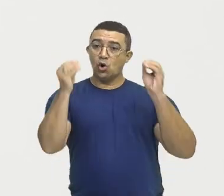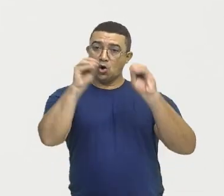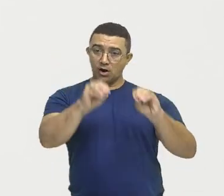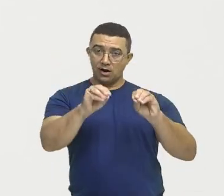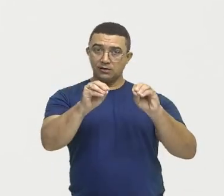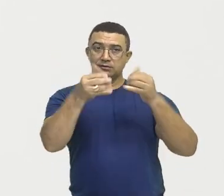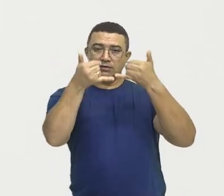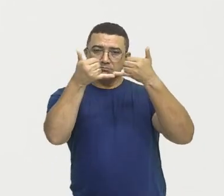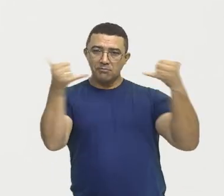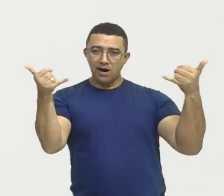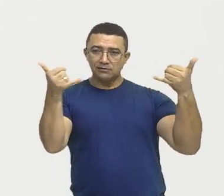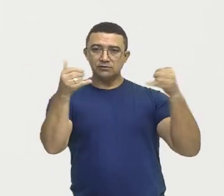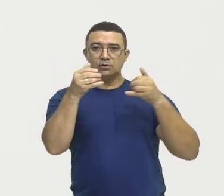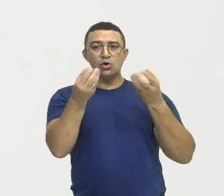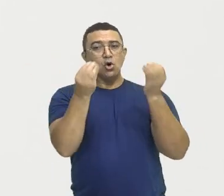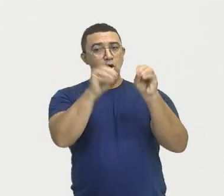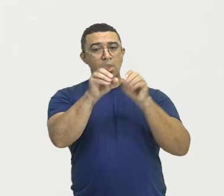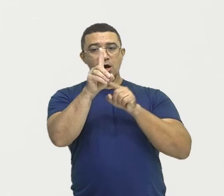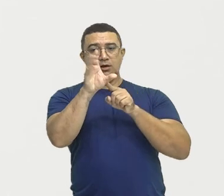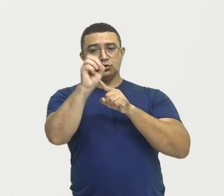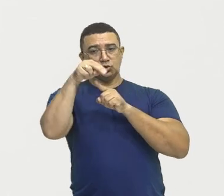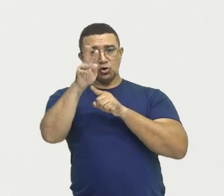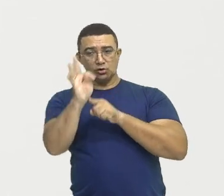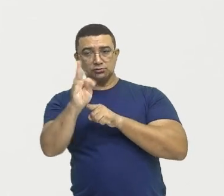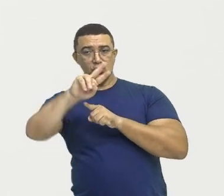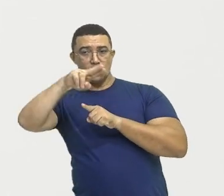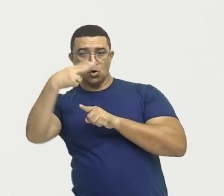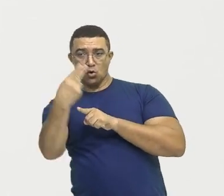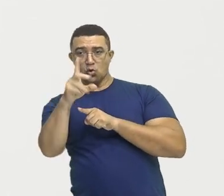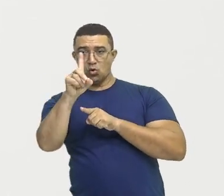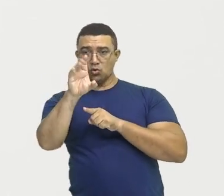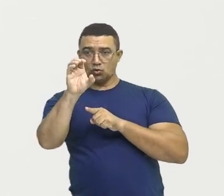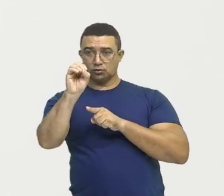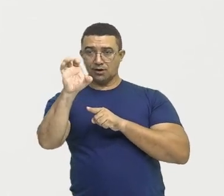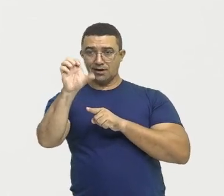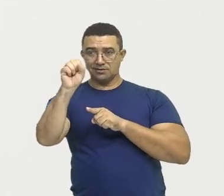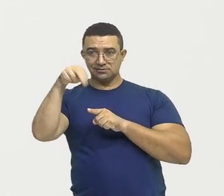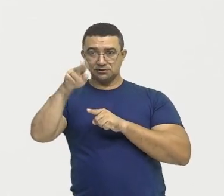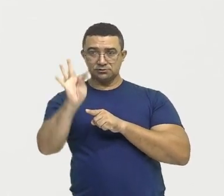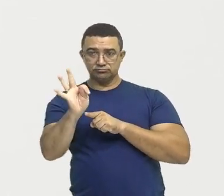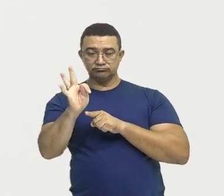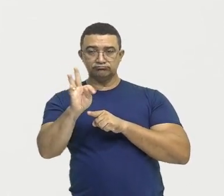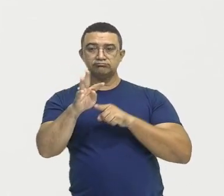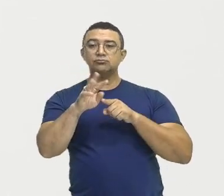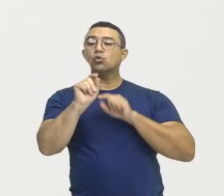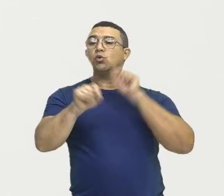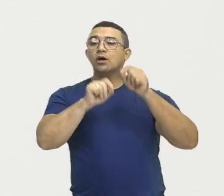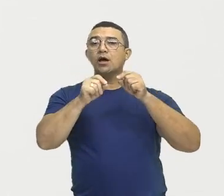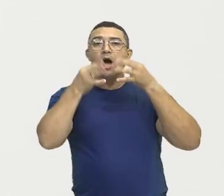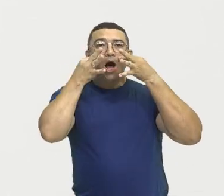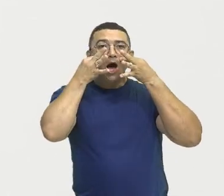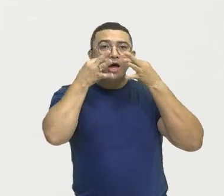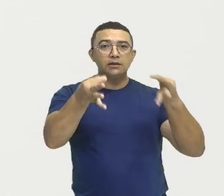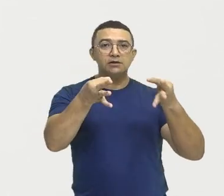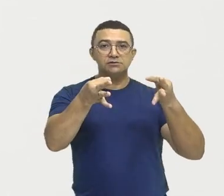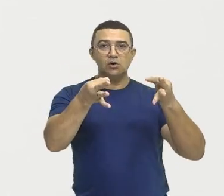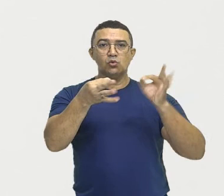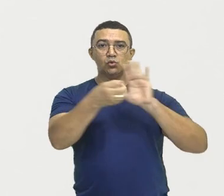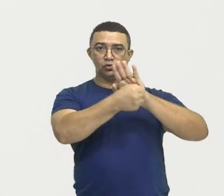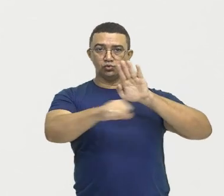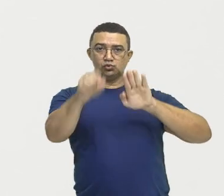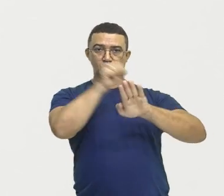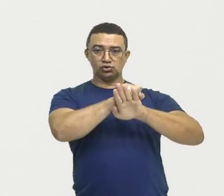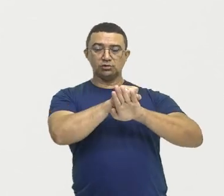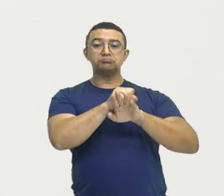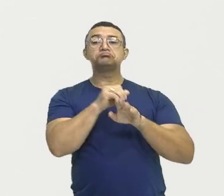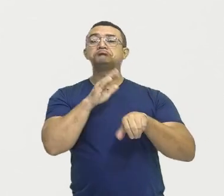complete os espaços com don't or doesn't. O que vocês deveriam fazer? Basicamente, vocês deveriam prestar atenção aqui, né, no sujeito. Que